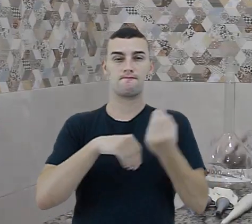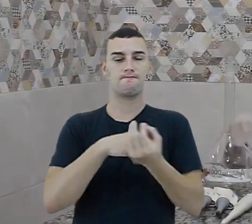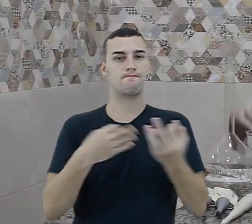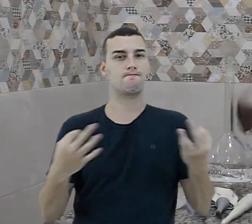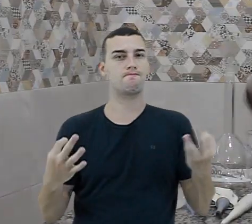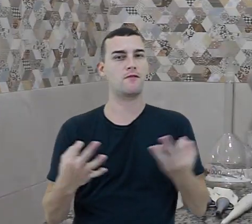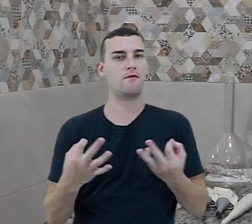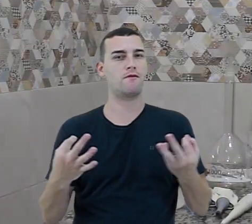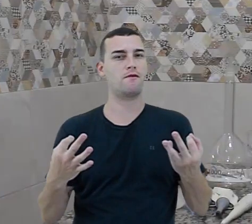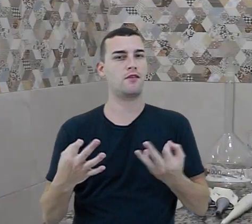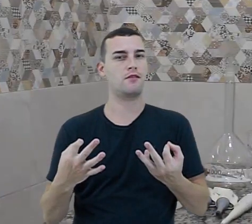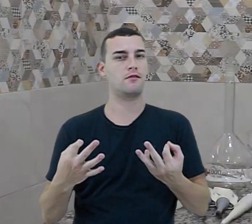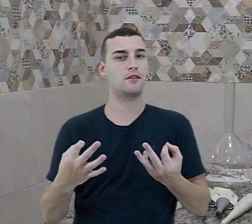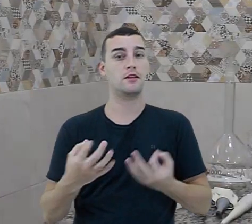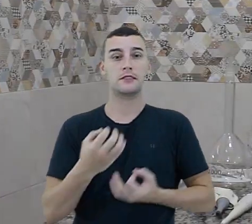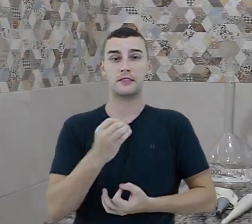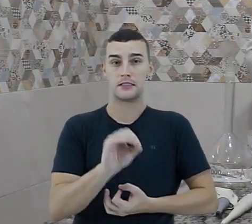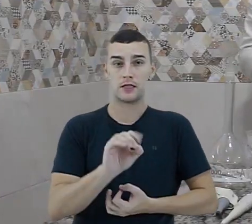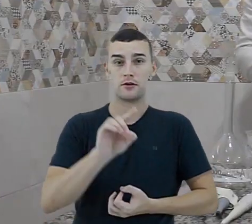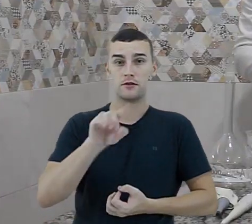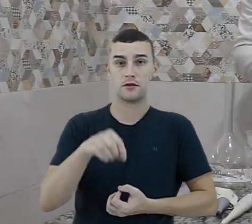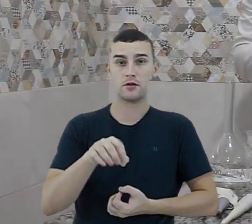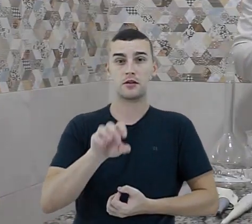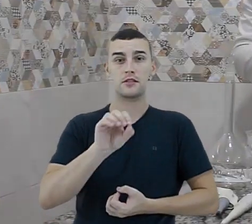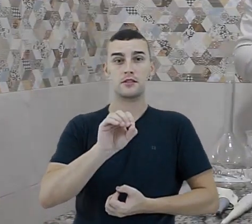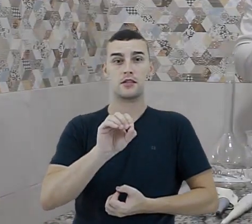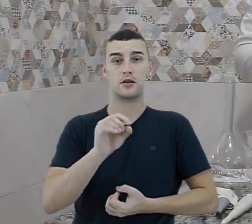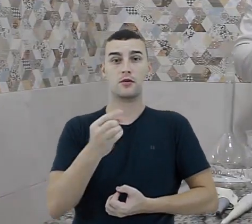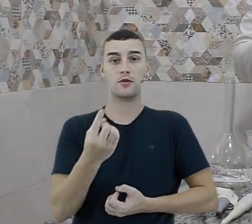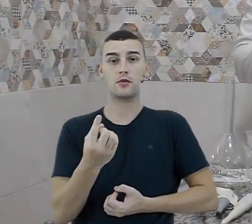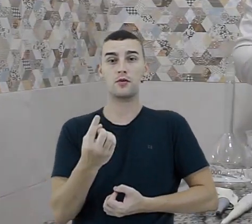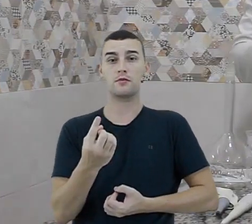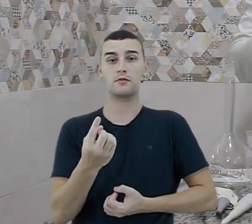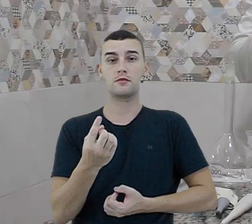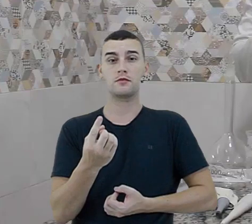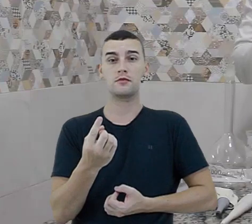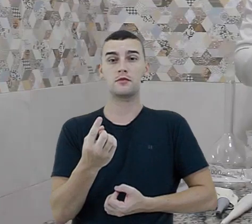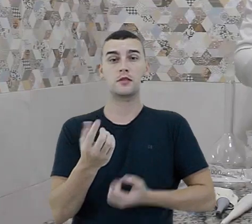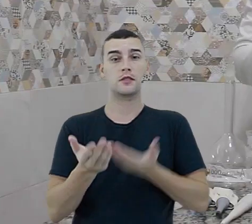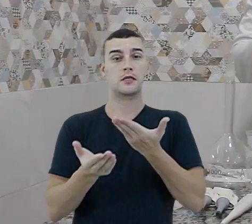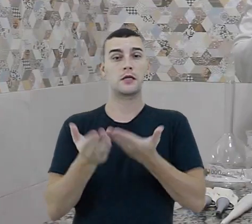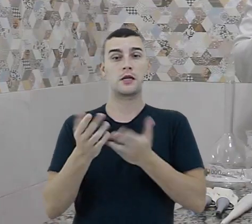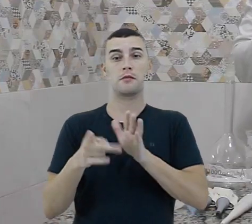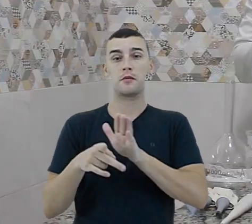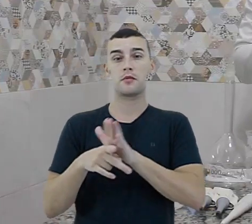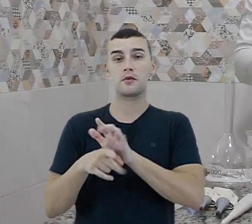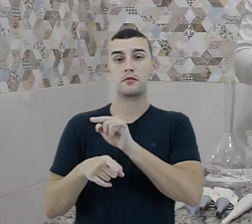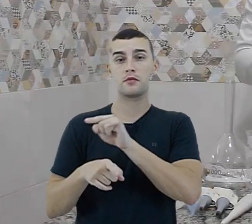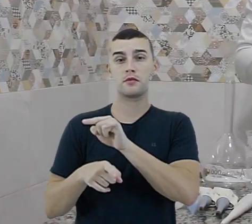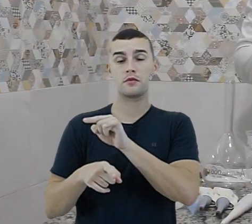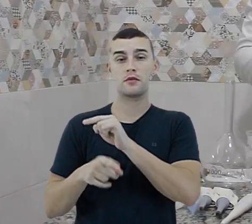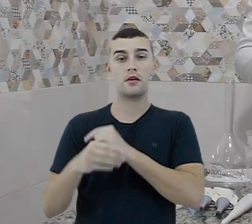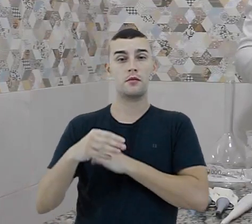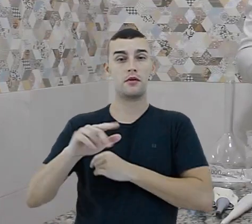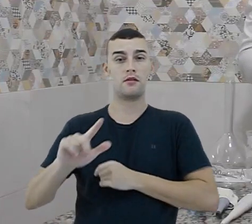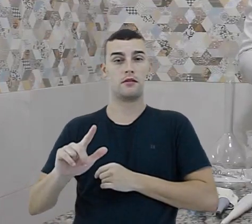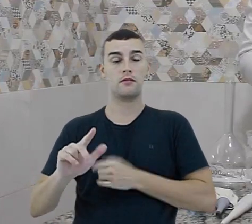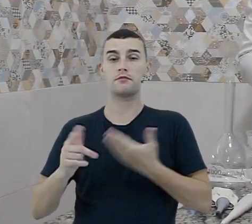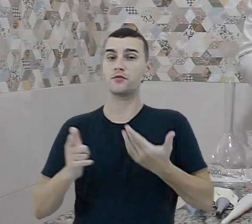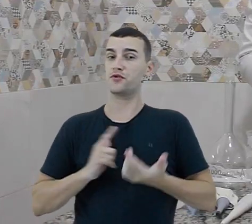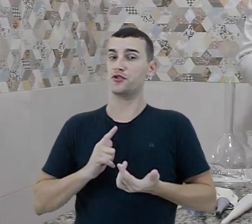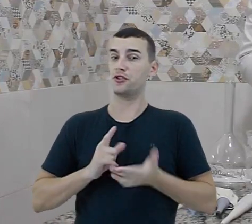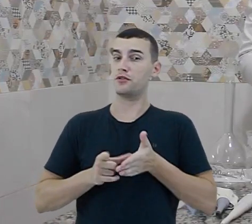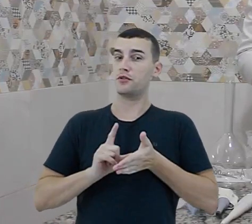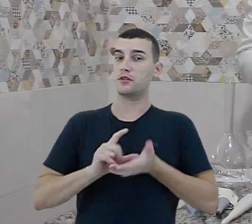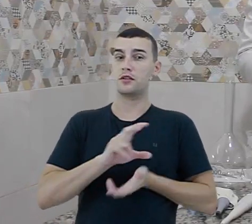uma solução precisa de 0,01 grama por ml. Ou seja, eu tinha